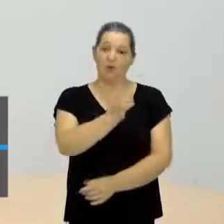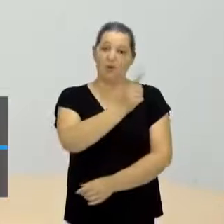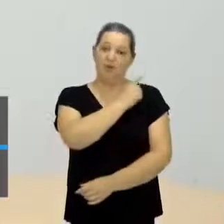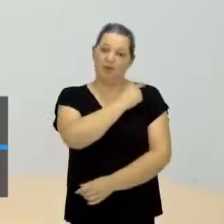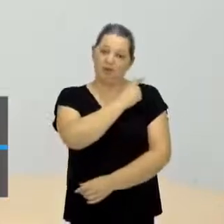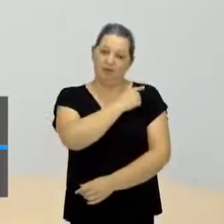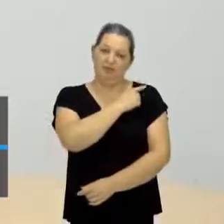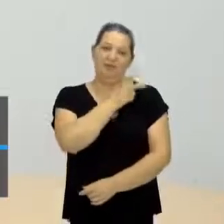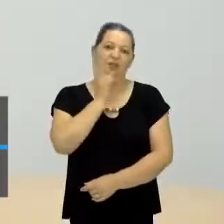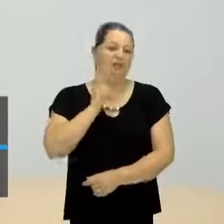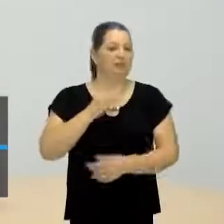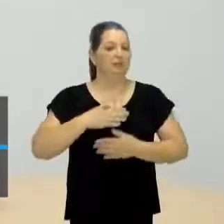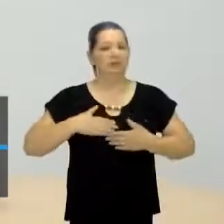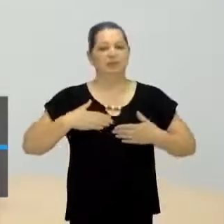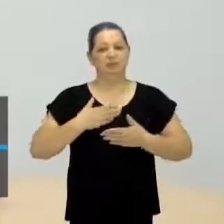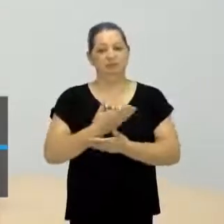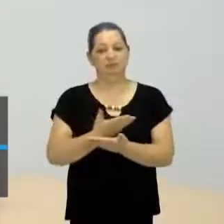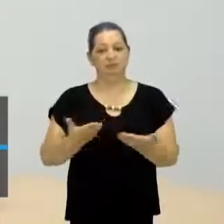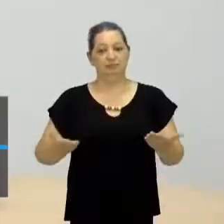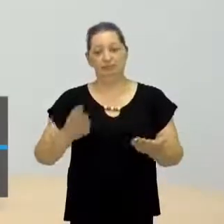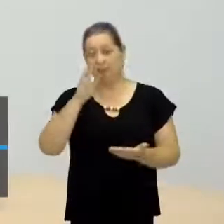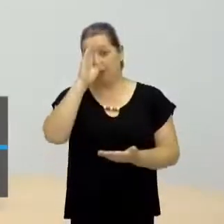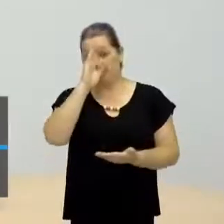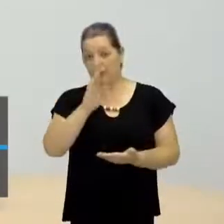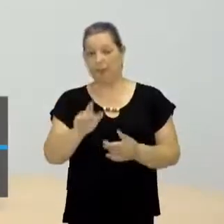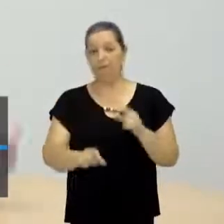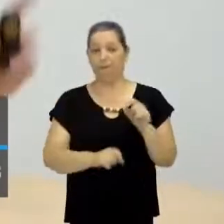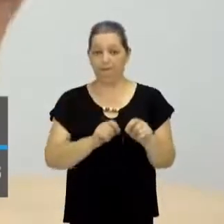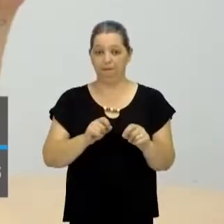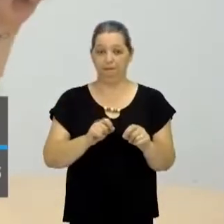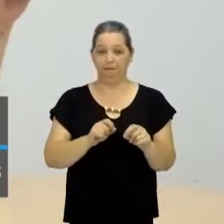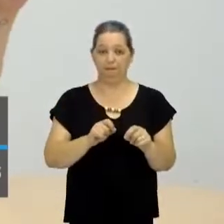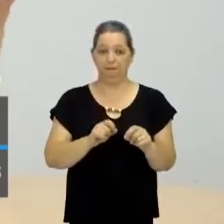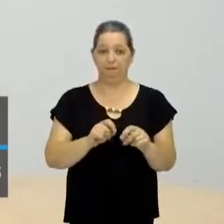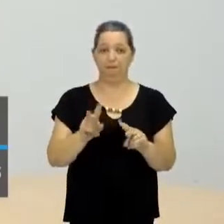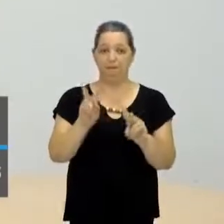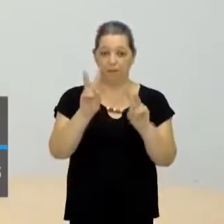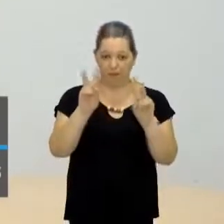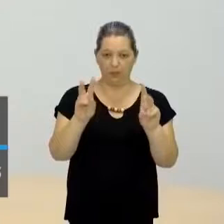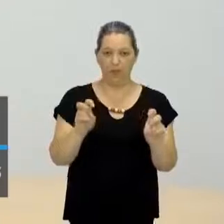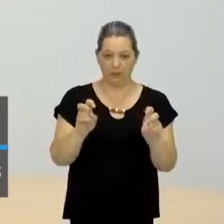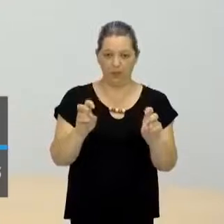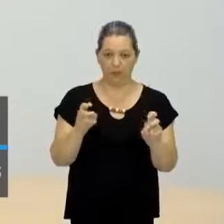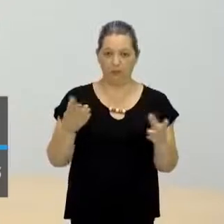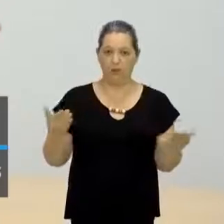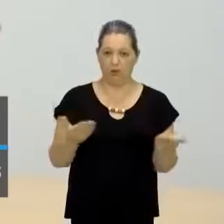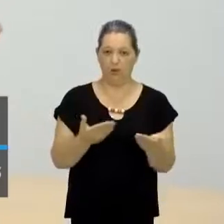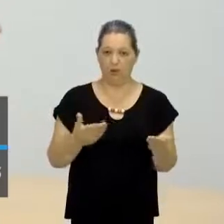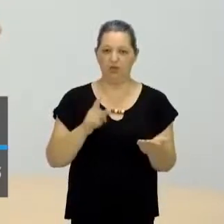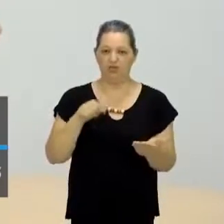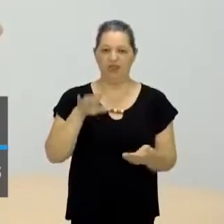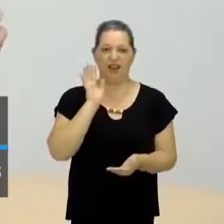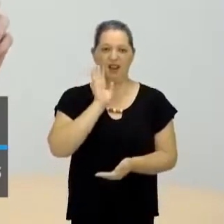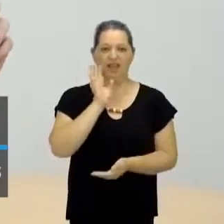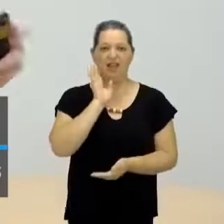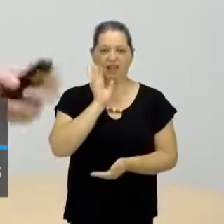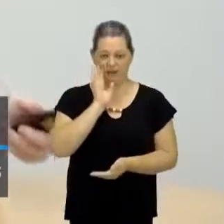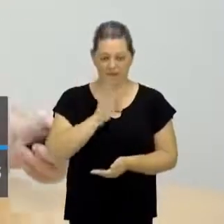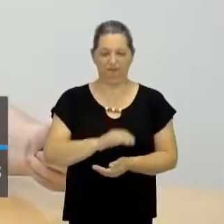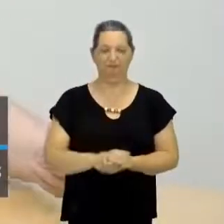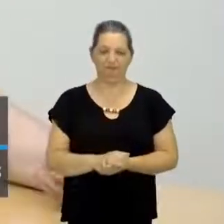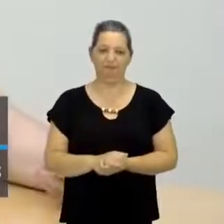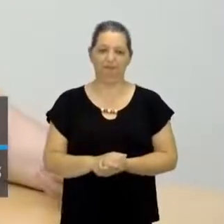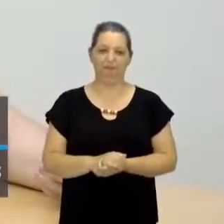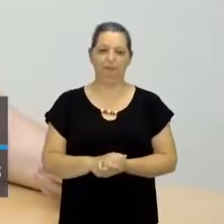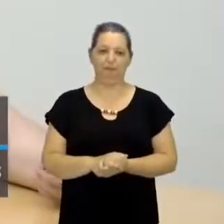sempre um prazer estar com vocês, principalmente porque o tema, o que a gente vai fazer hoje é muito legal no nosso encontro,